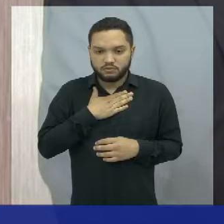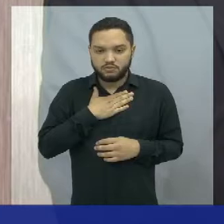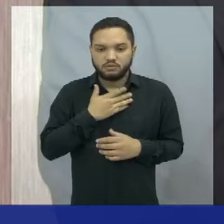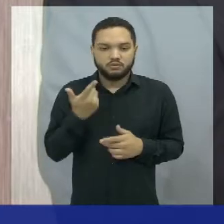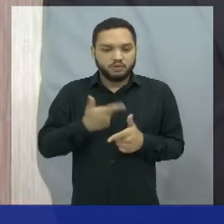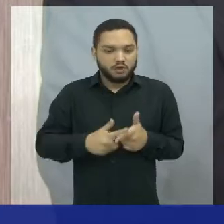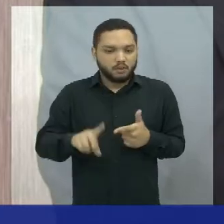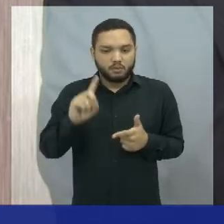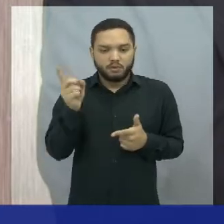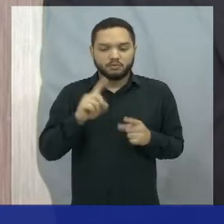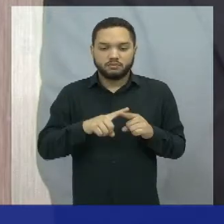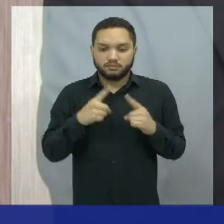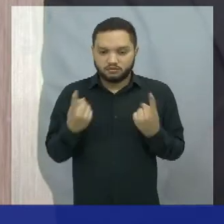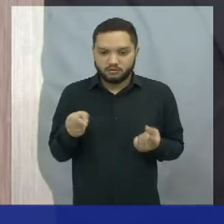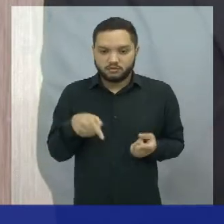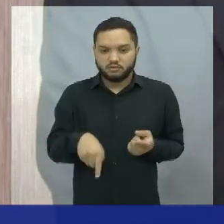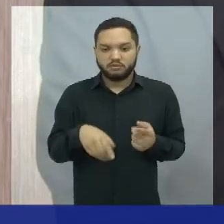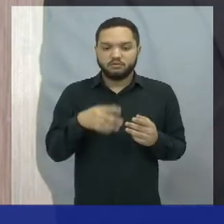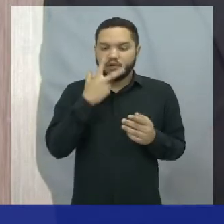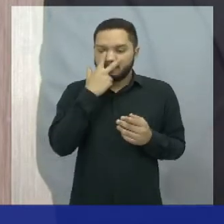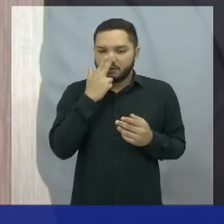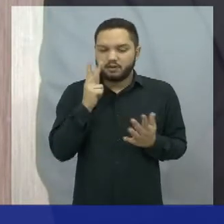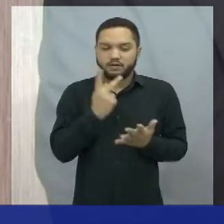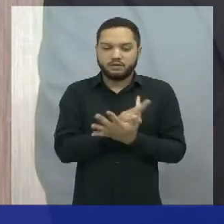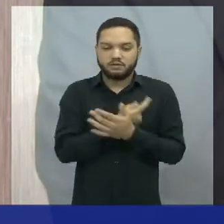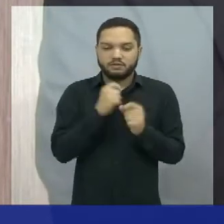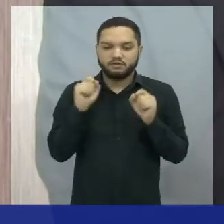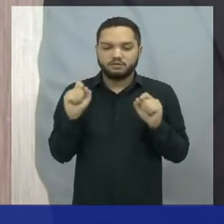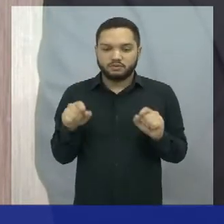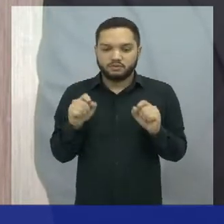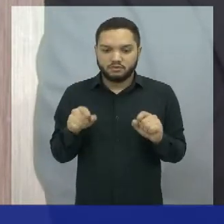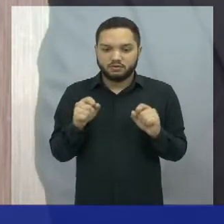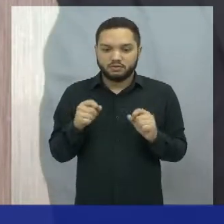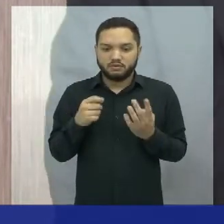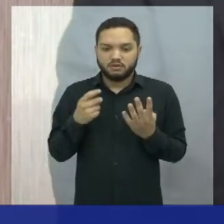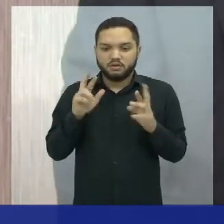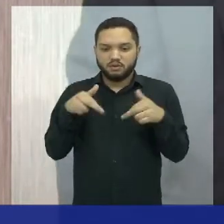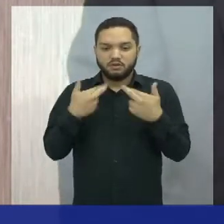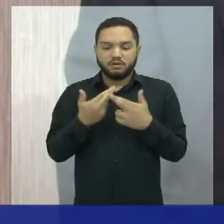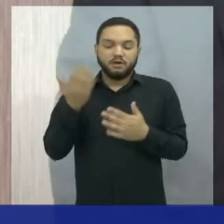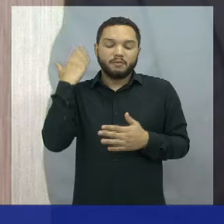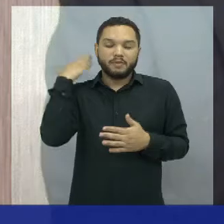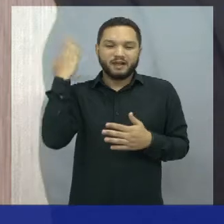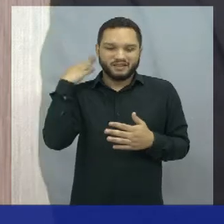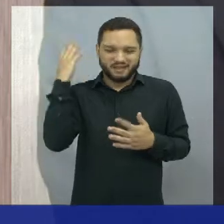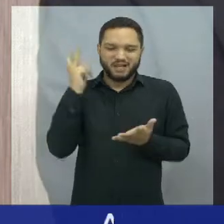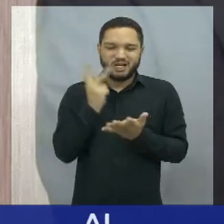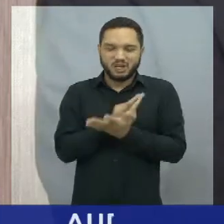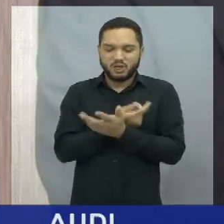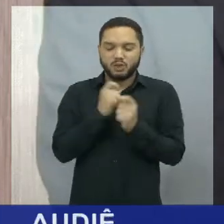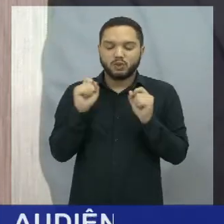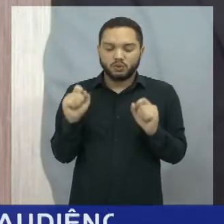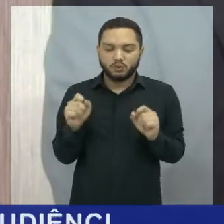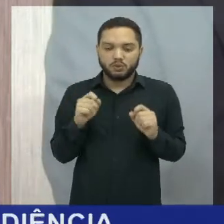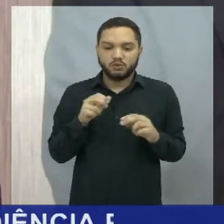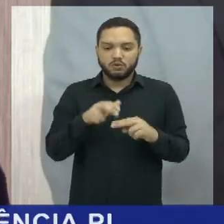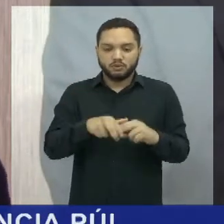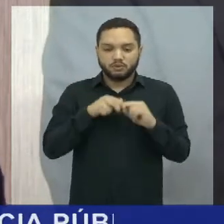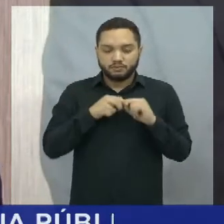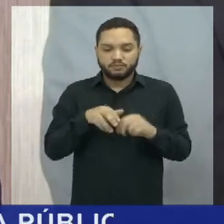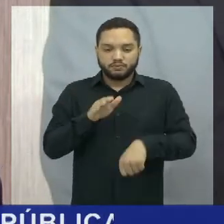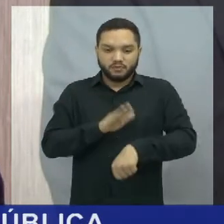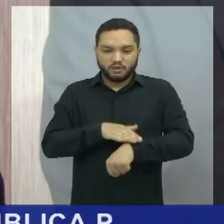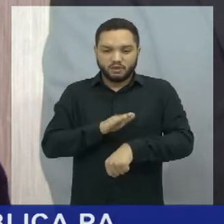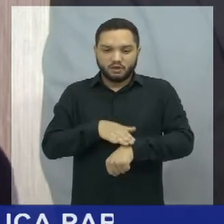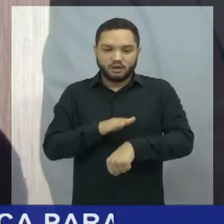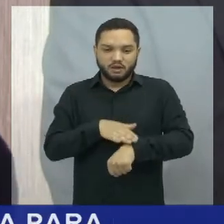não é problema, mas isso termina provocando o que aconteceu na audiência anterior. Algumas pessoas, em função do tempo, e